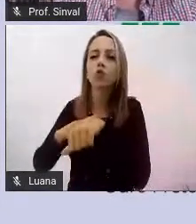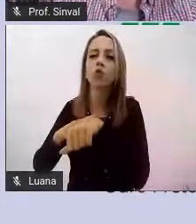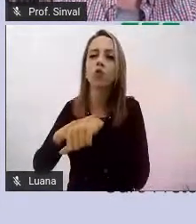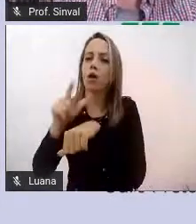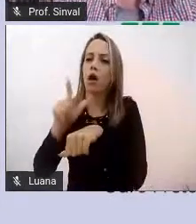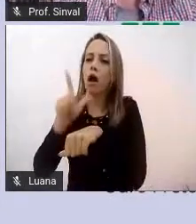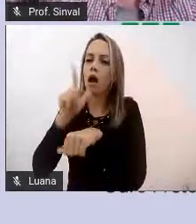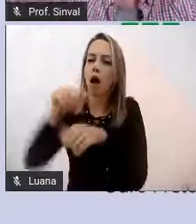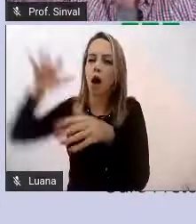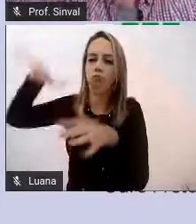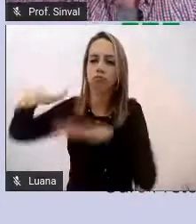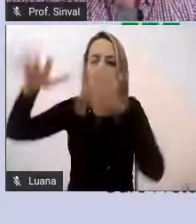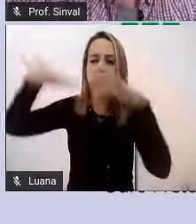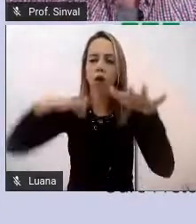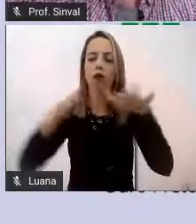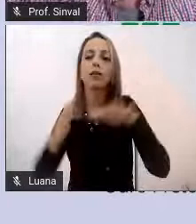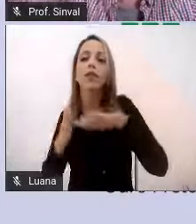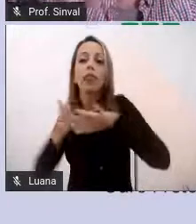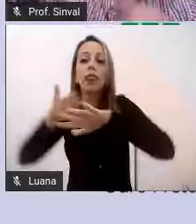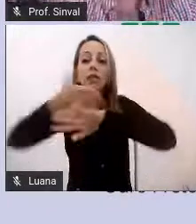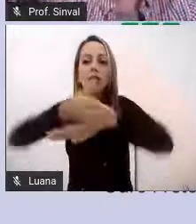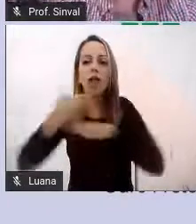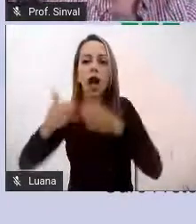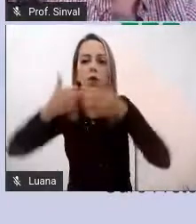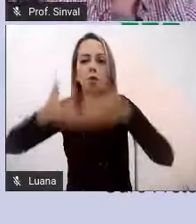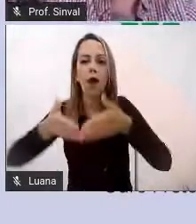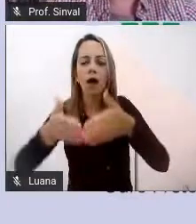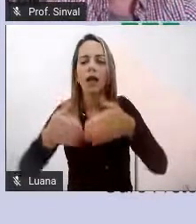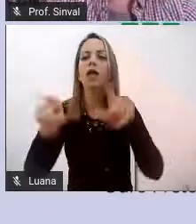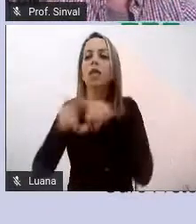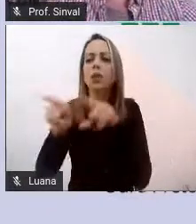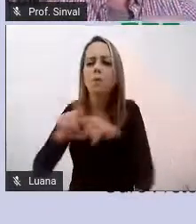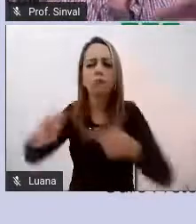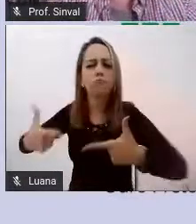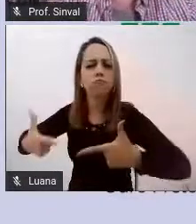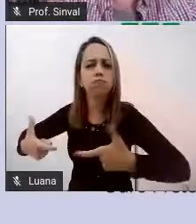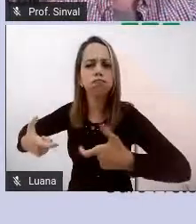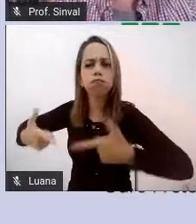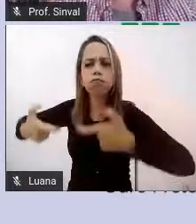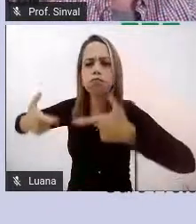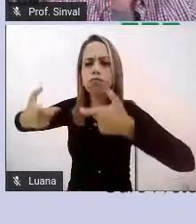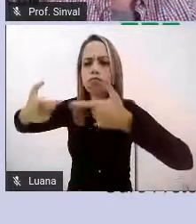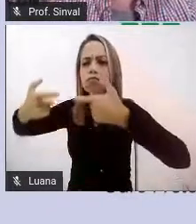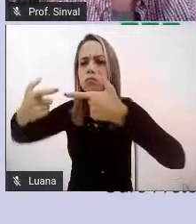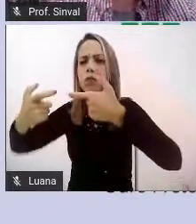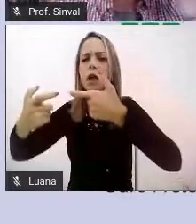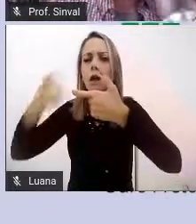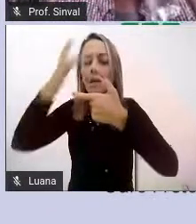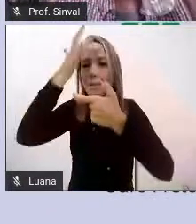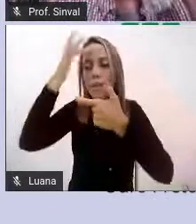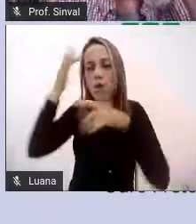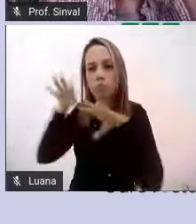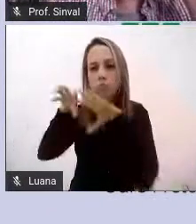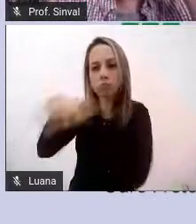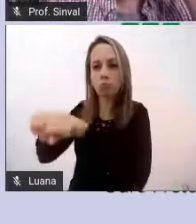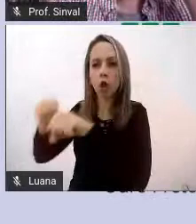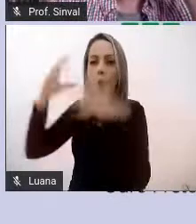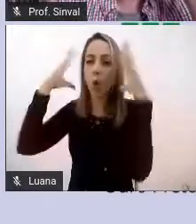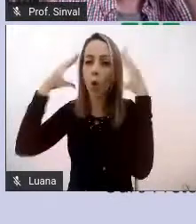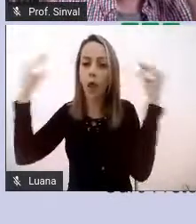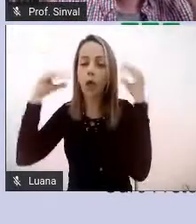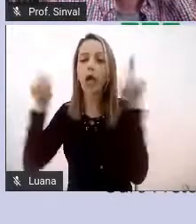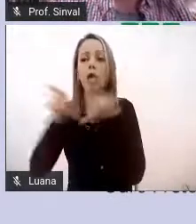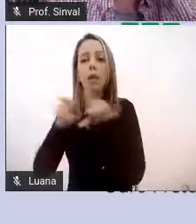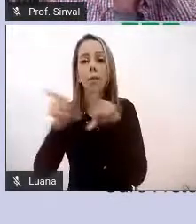pelas guerrilhas em terra entre os conquistadores holandeses e os moradores portugueses e espanhóis. Pode